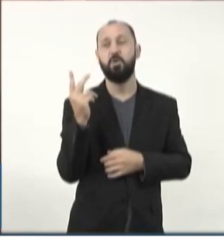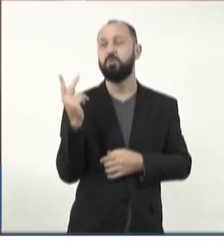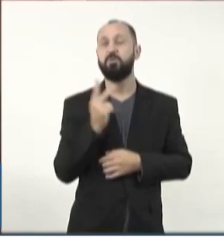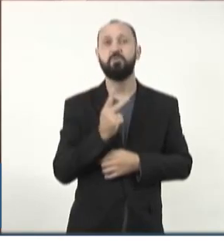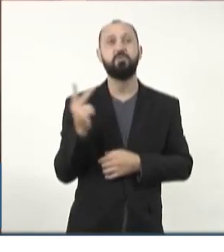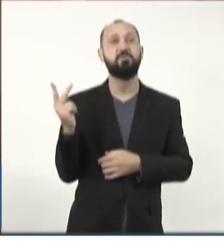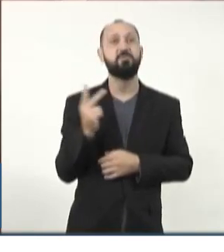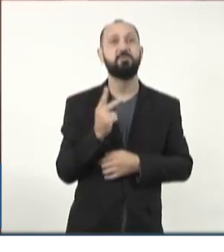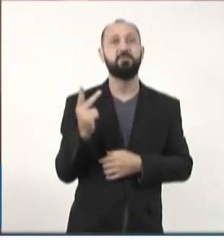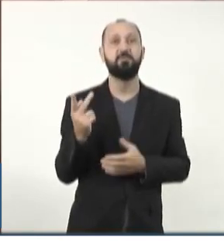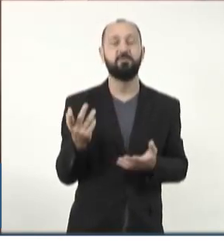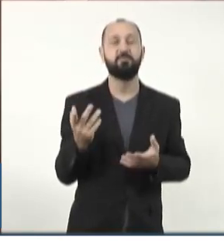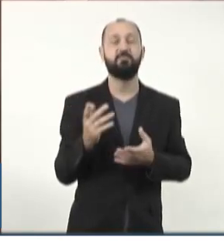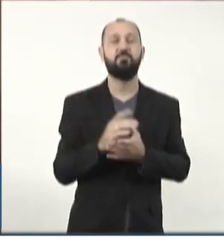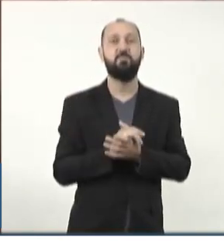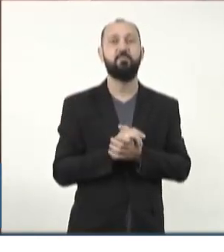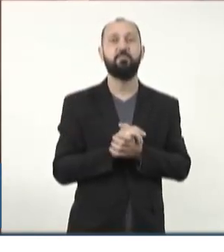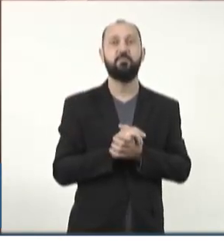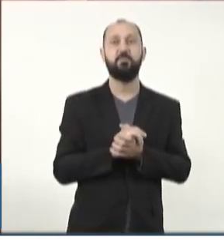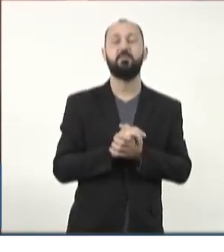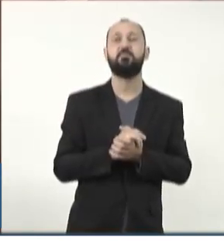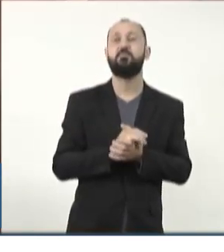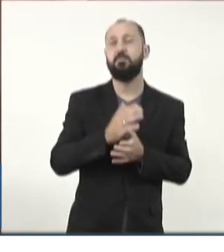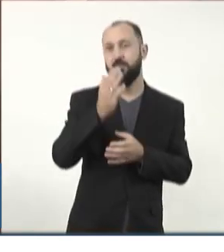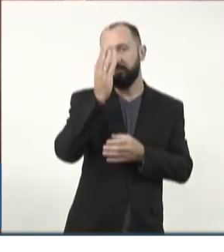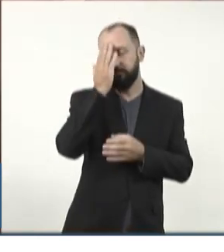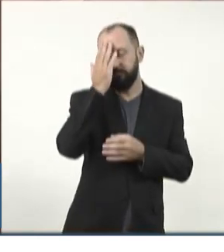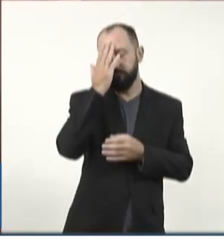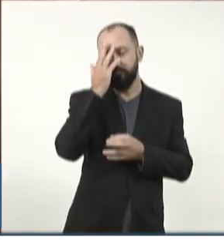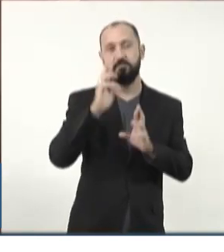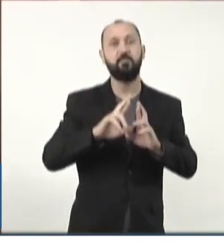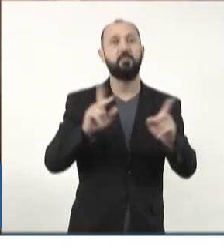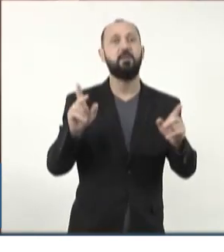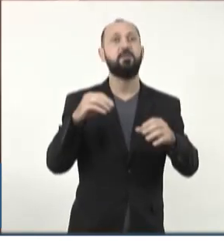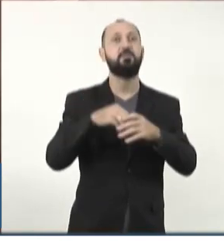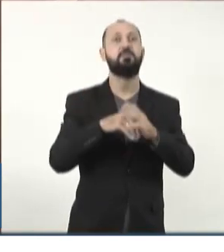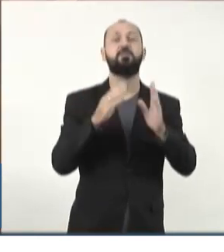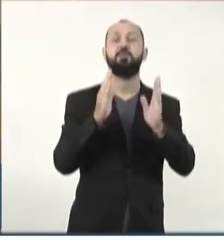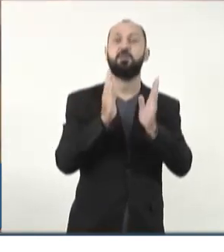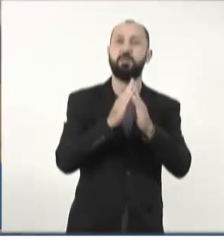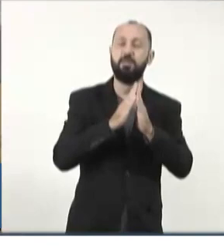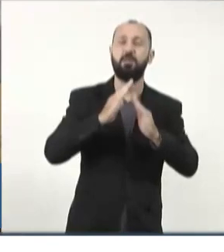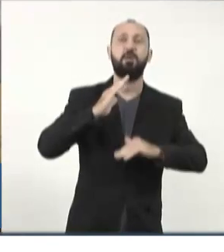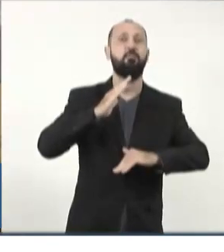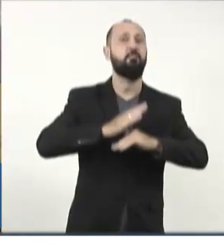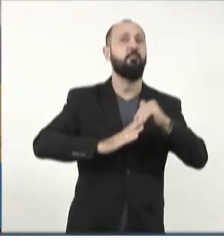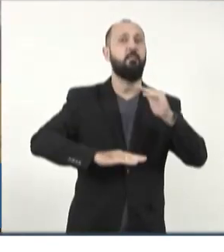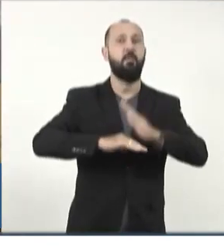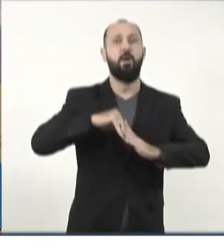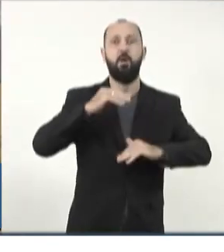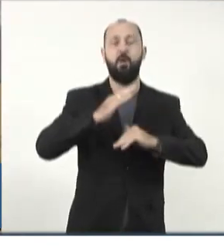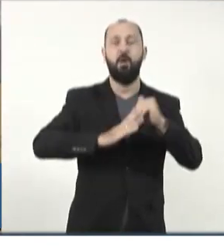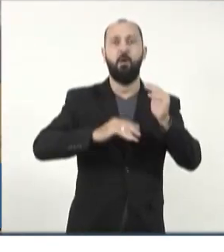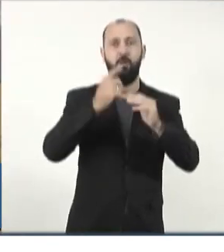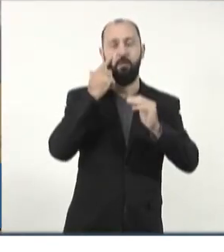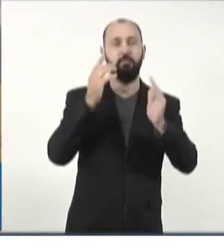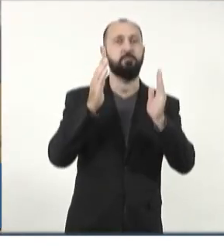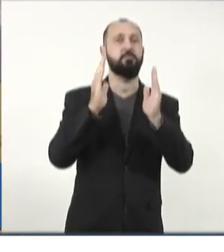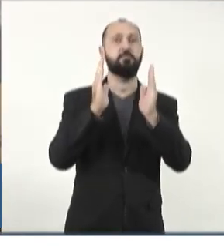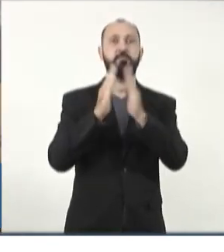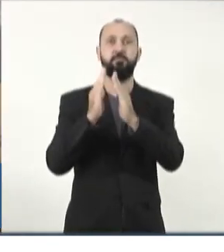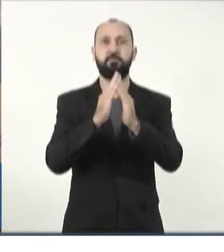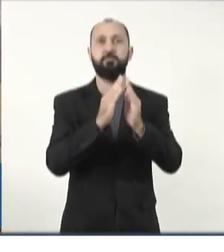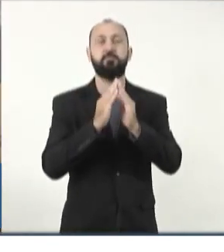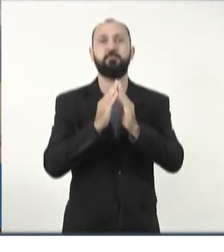dois. Não é? Então, a gente sabe o quanto que desigualdade no lar, que desigualdade profissional, que desigualdade em